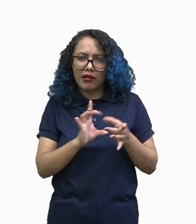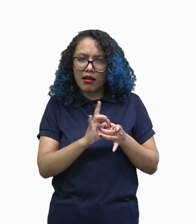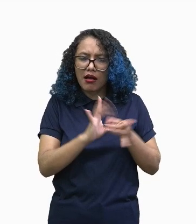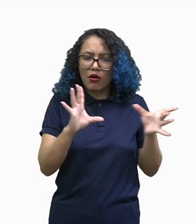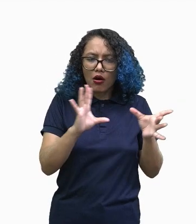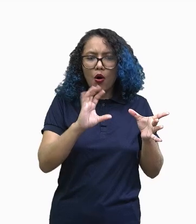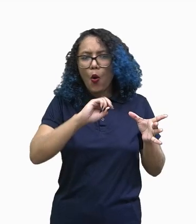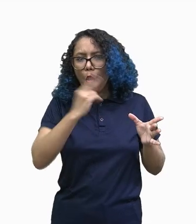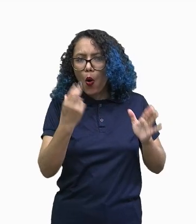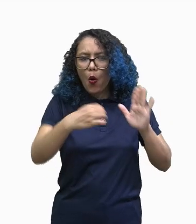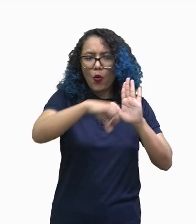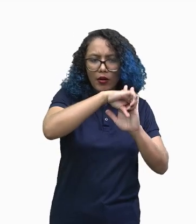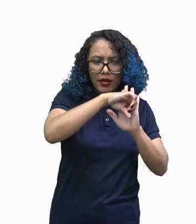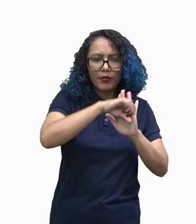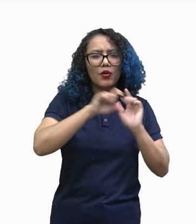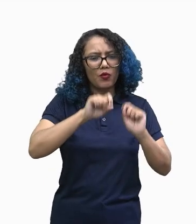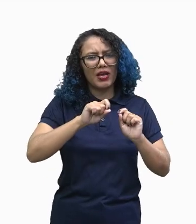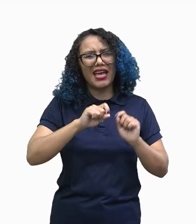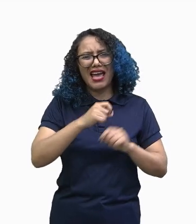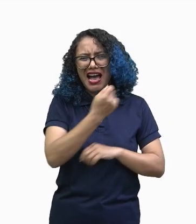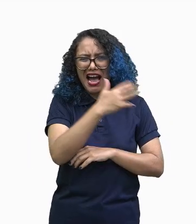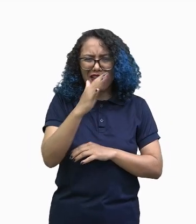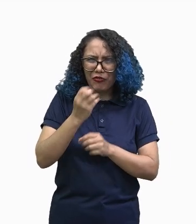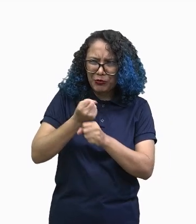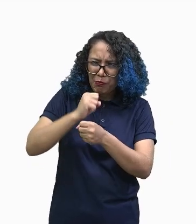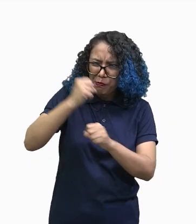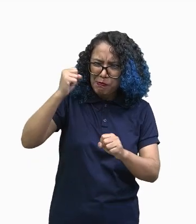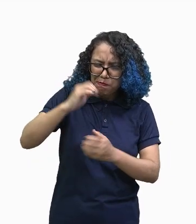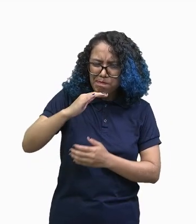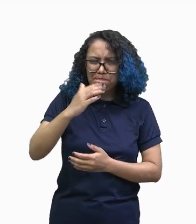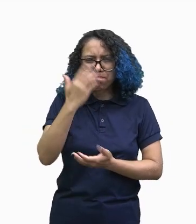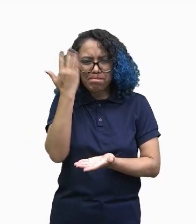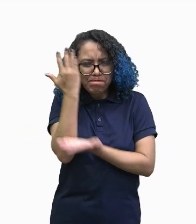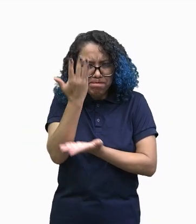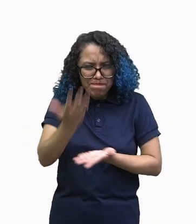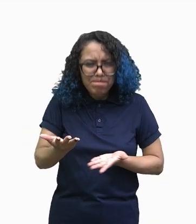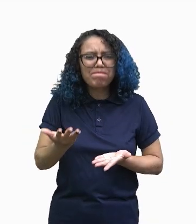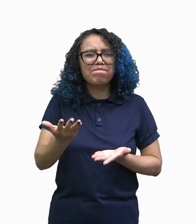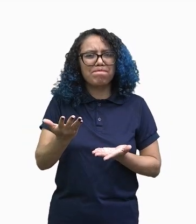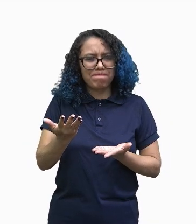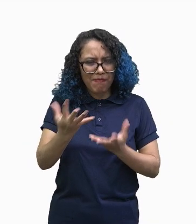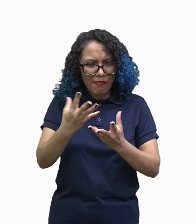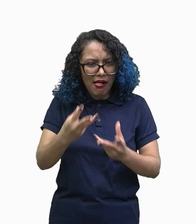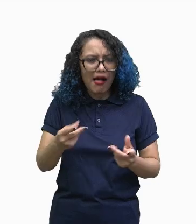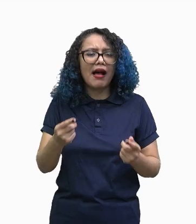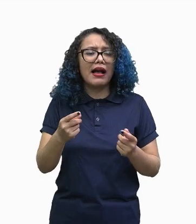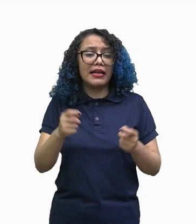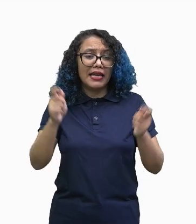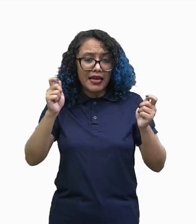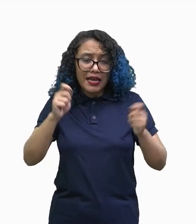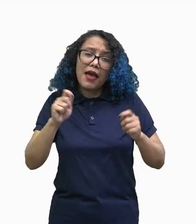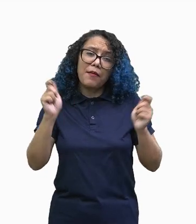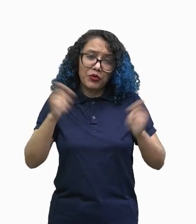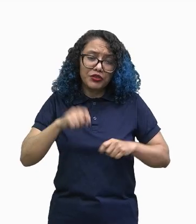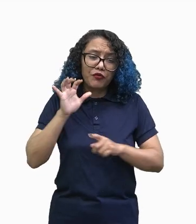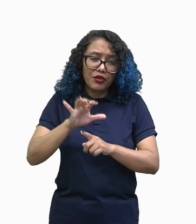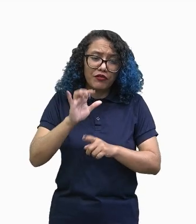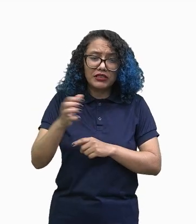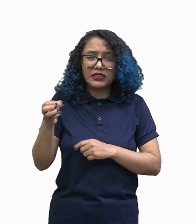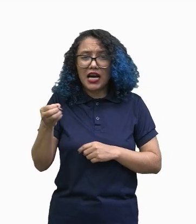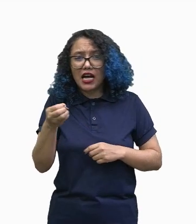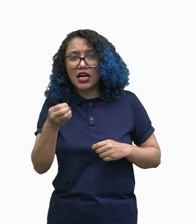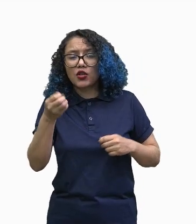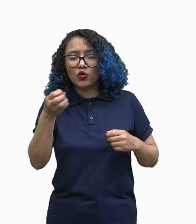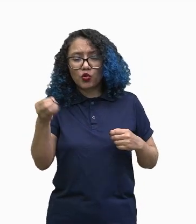de árvores de grande porte e abre caminho para novos desmatamentos, né? Quando falo